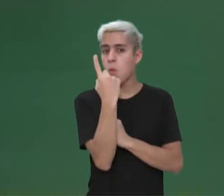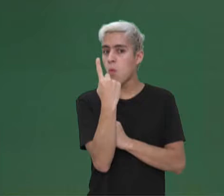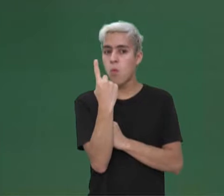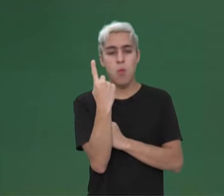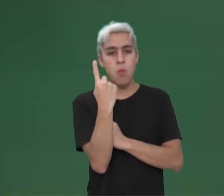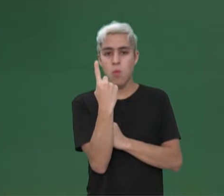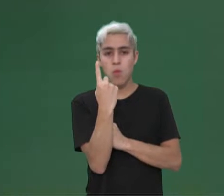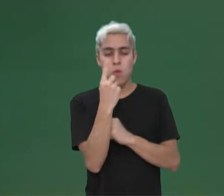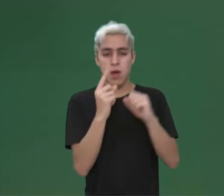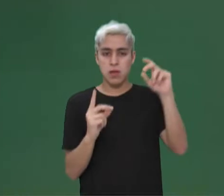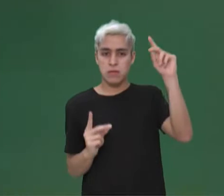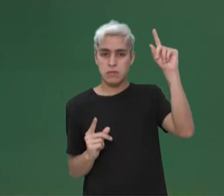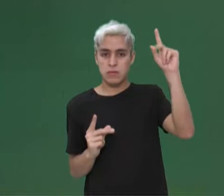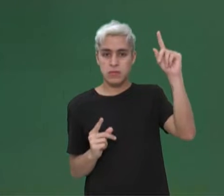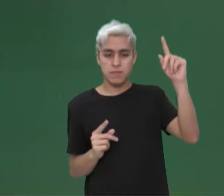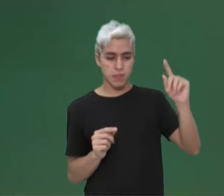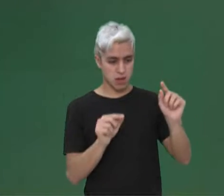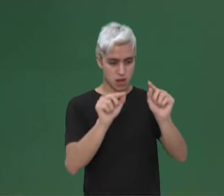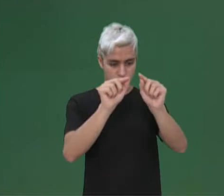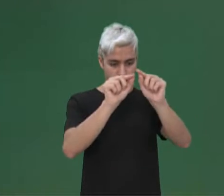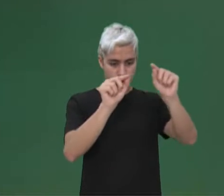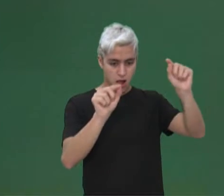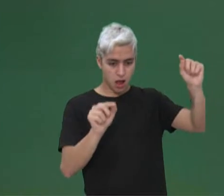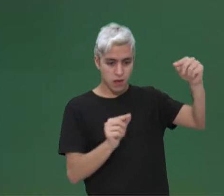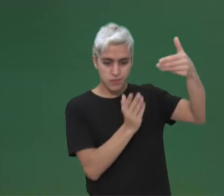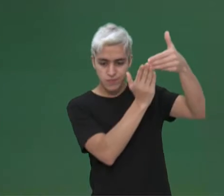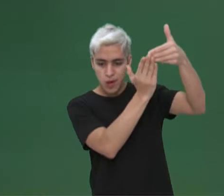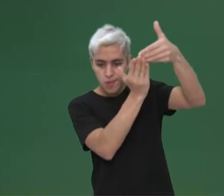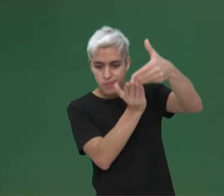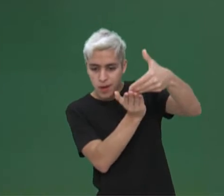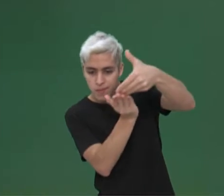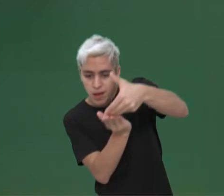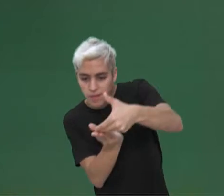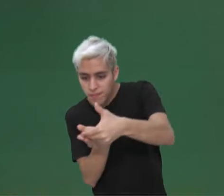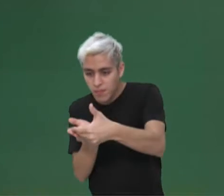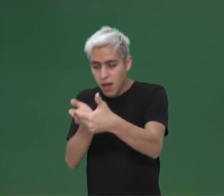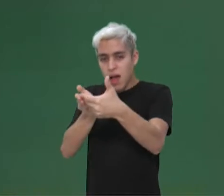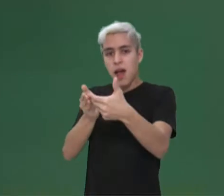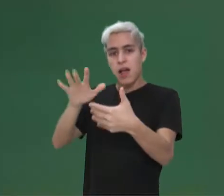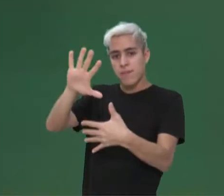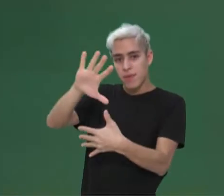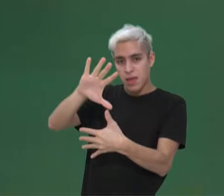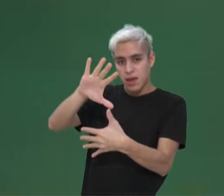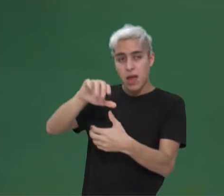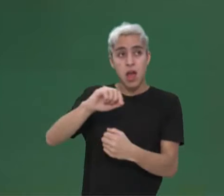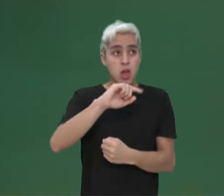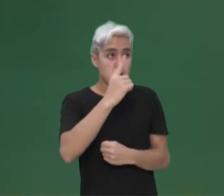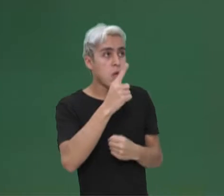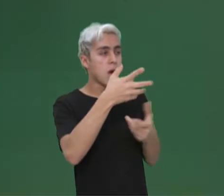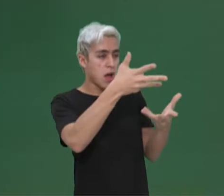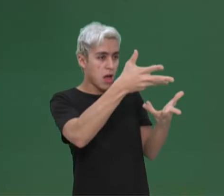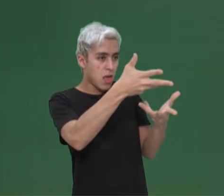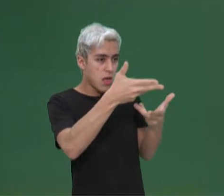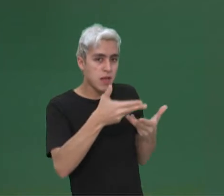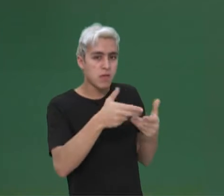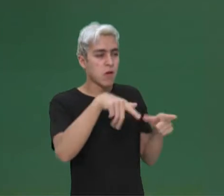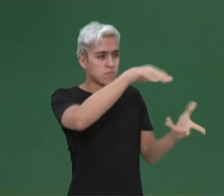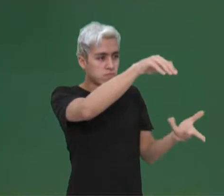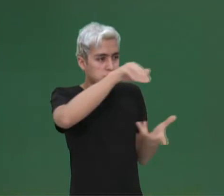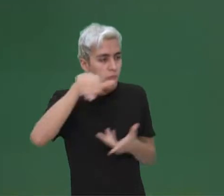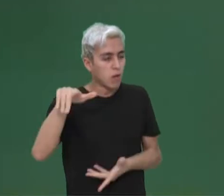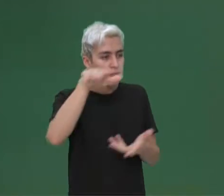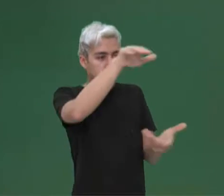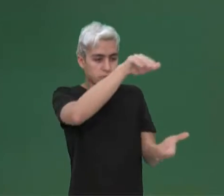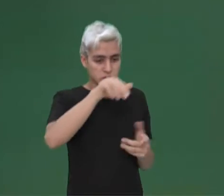poderia enviar navios até as Américas. Somente esse porto na Espanha receberia os carregamentos vindos